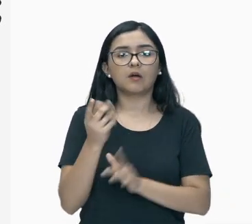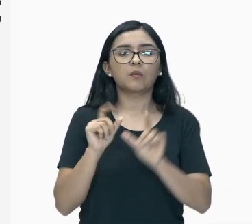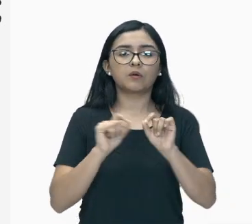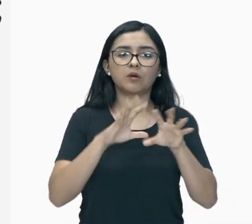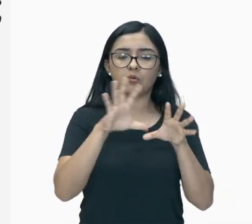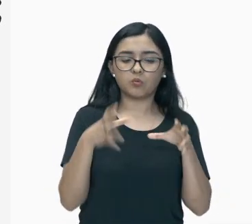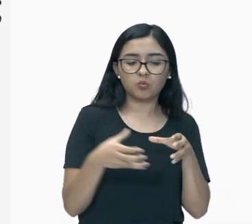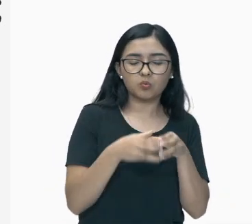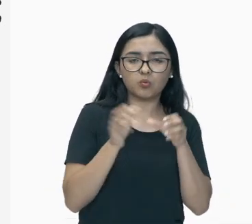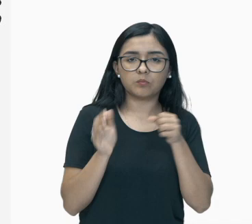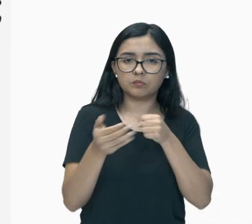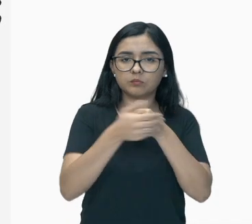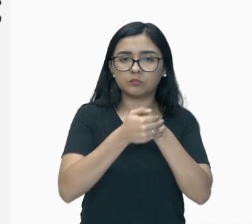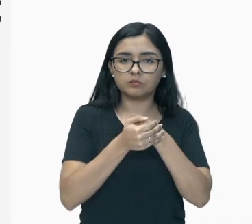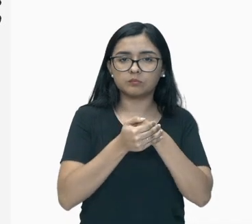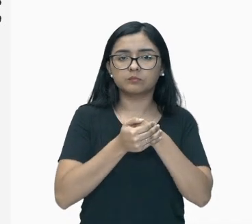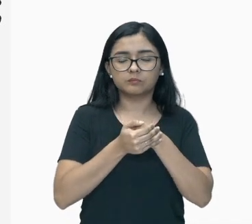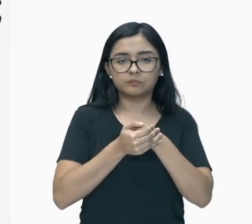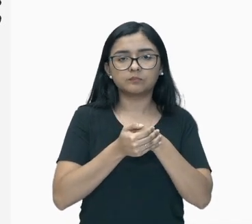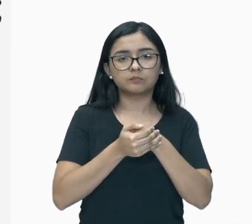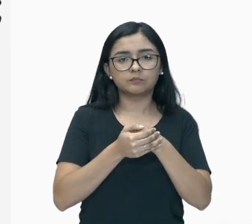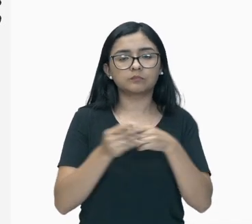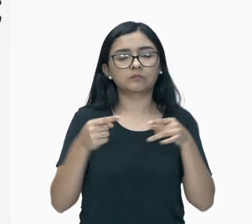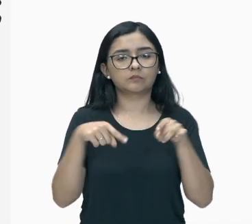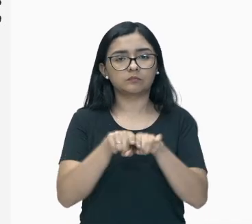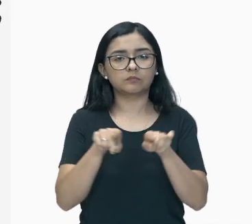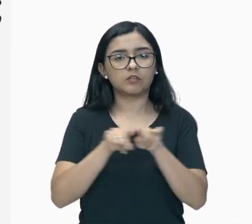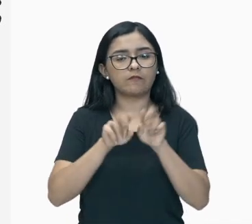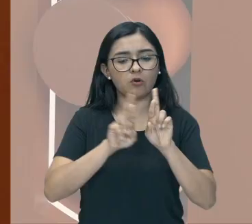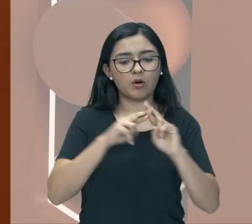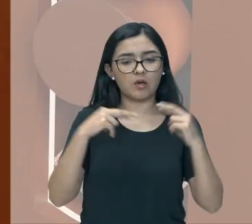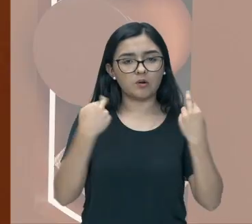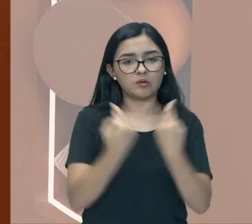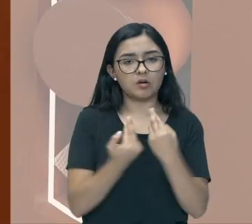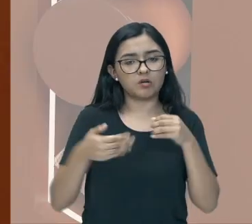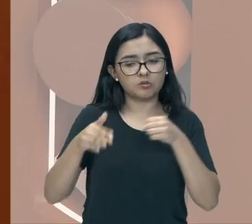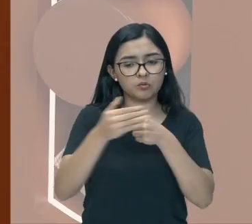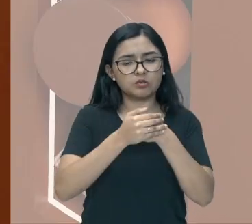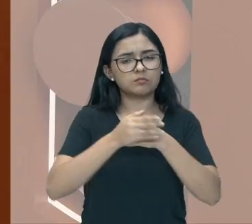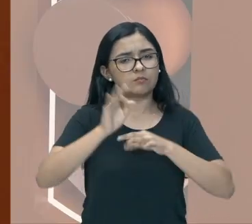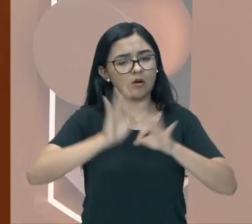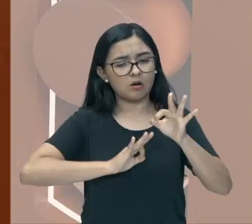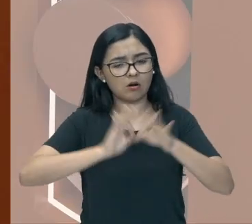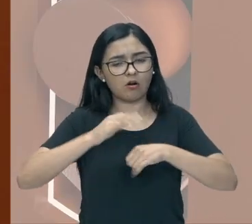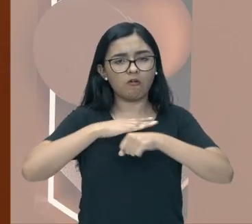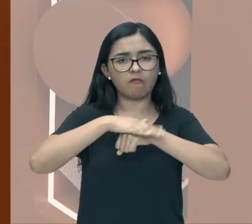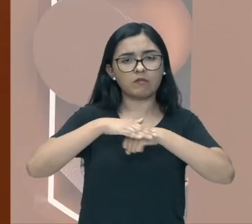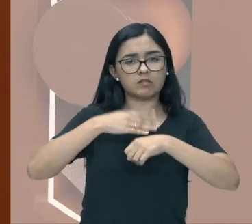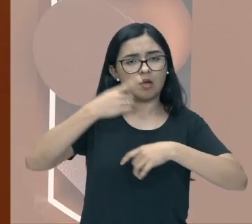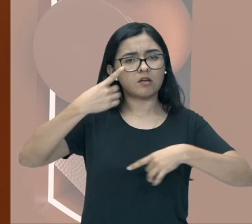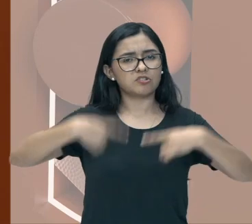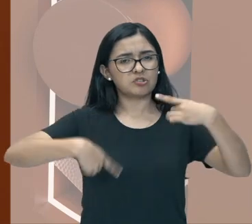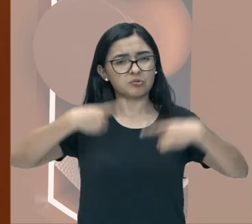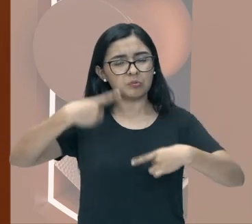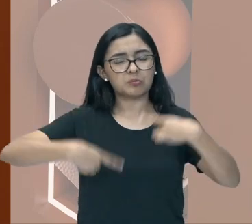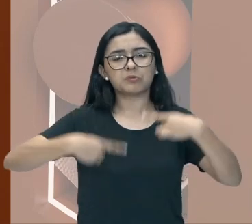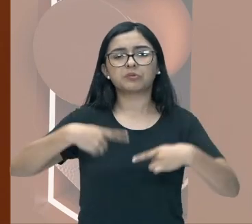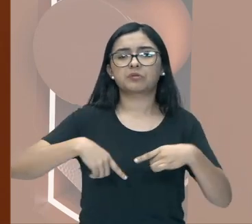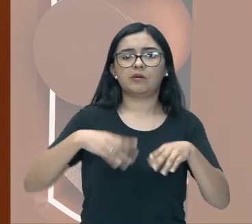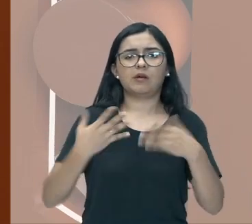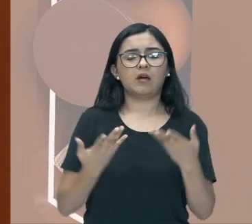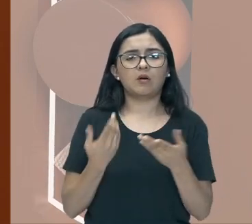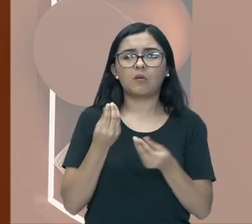grupos secretos, organizações secretas que vão se reunir para conversar, para discutir, para dizer, olha, não dá mais, como é que nós